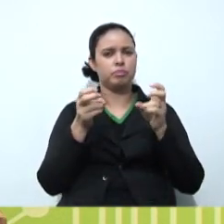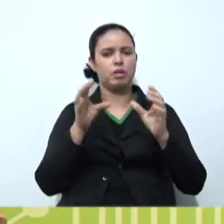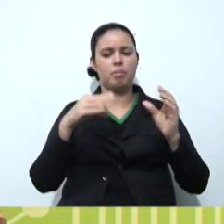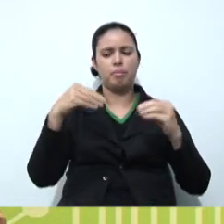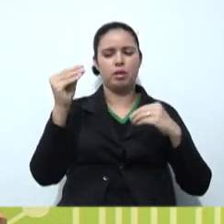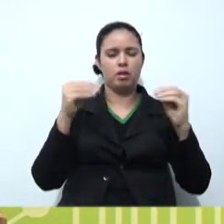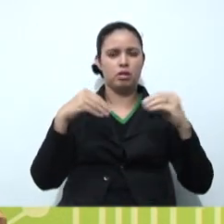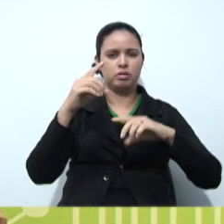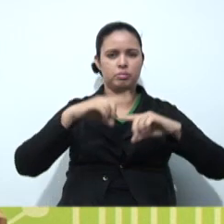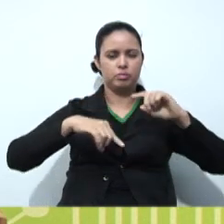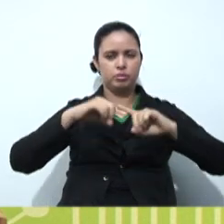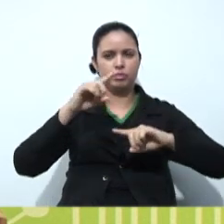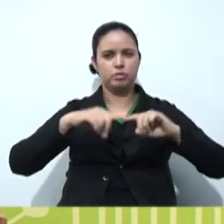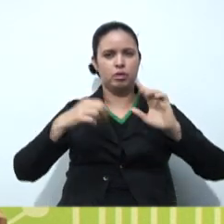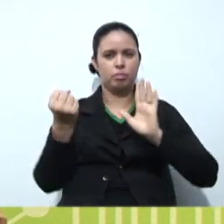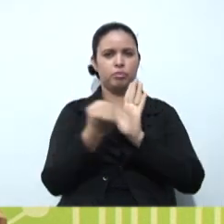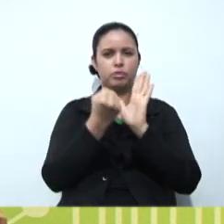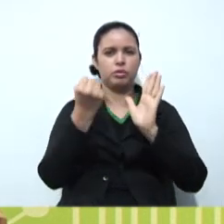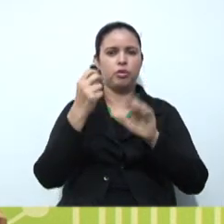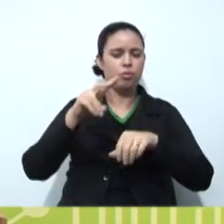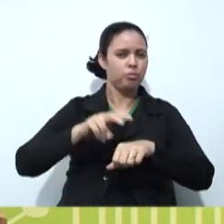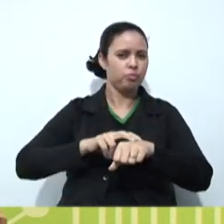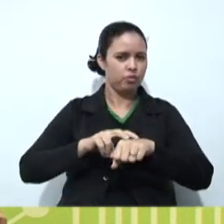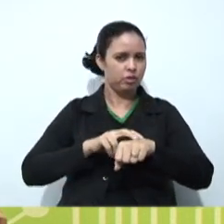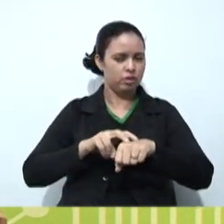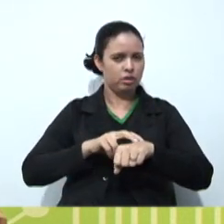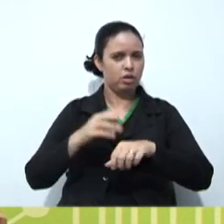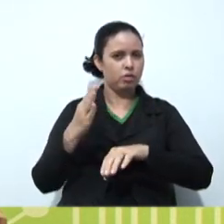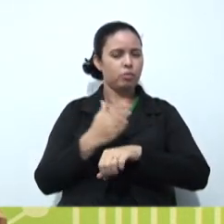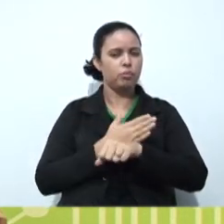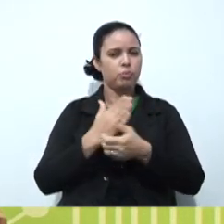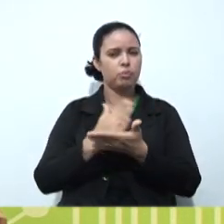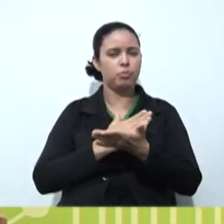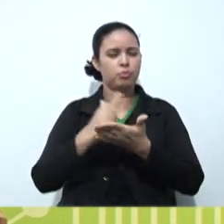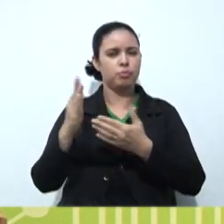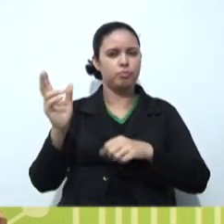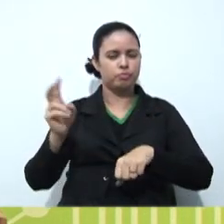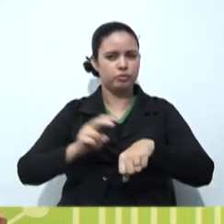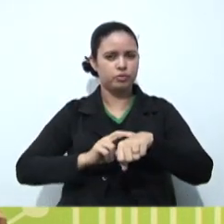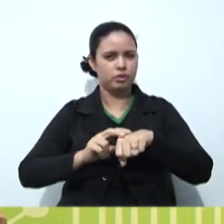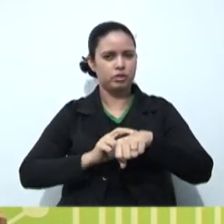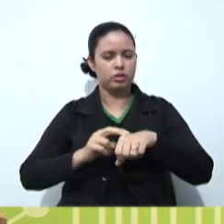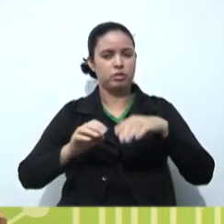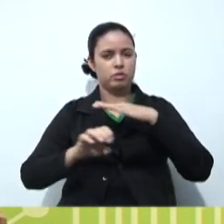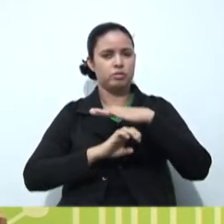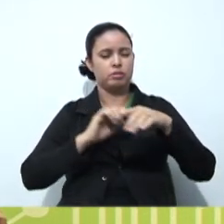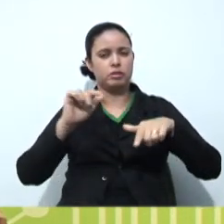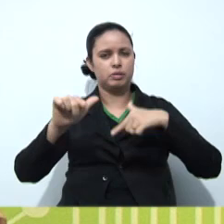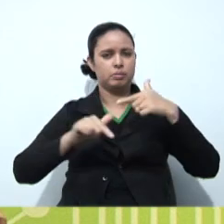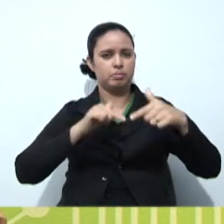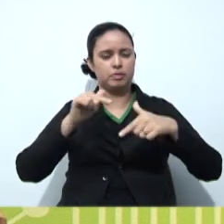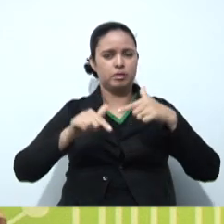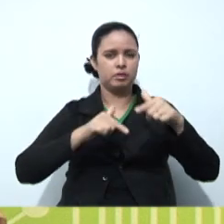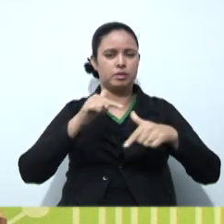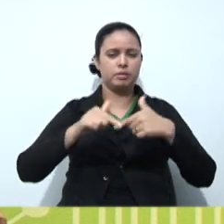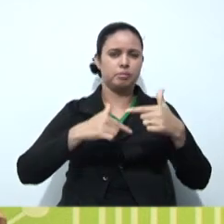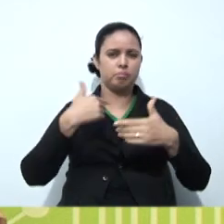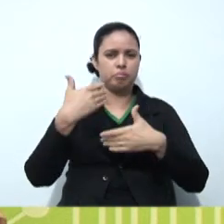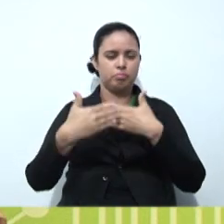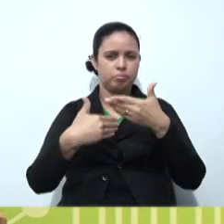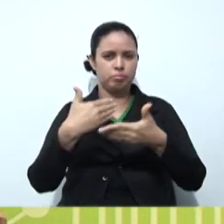produtos, aquele selinho verde, tá? Algum selo verde dizendo que a empresa ela trabalha com